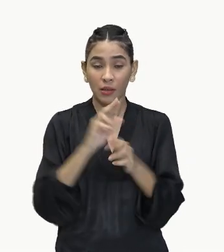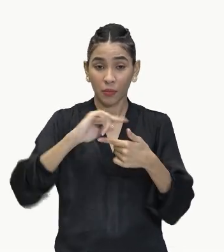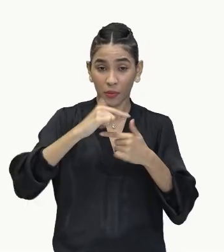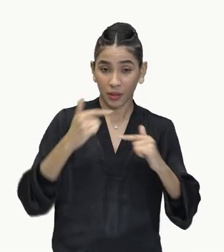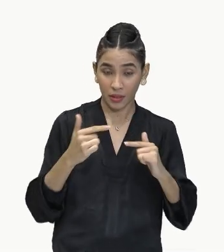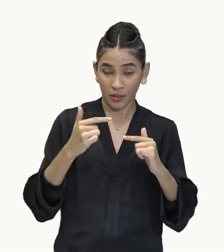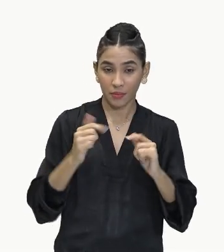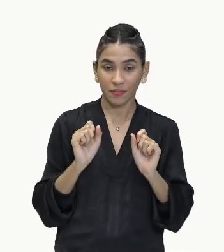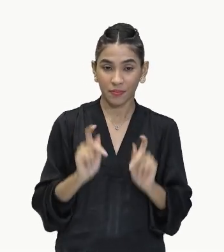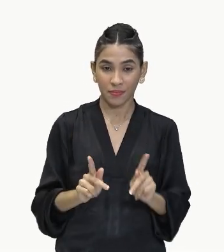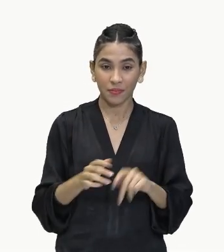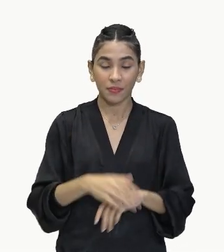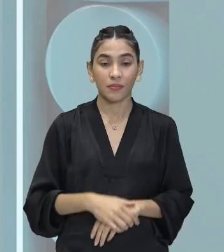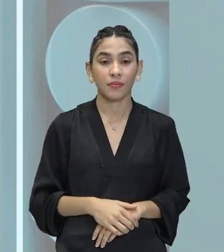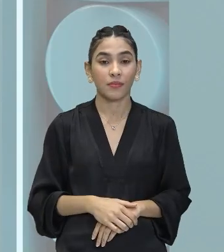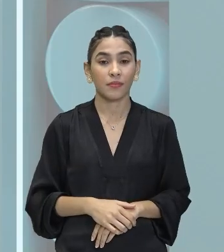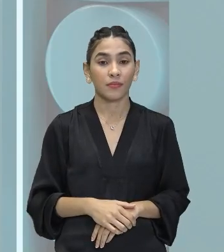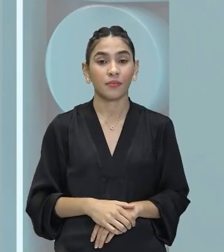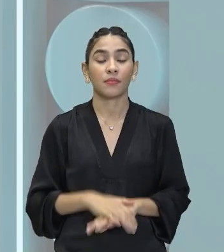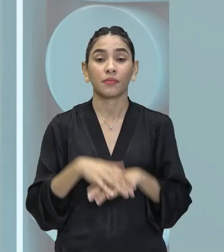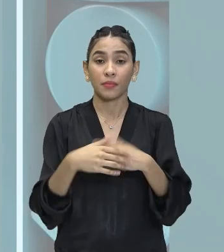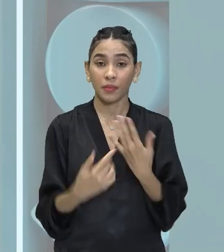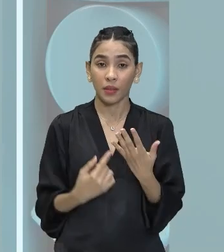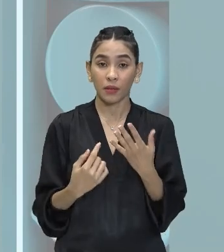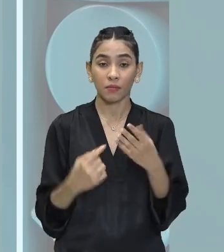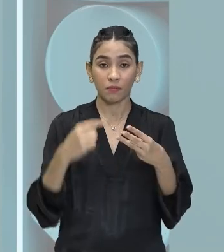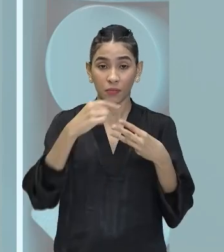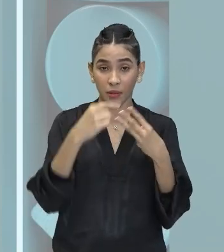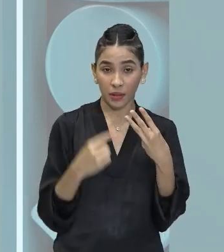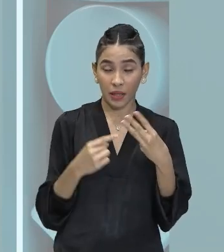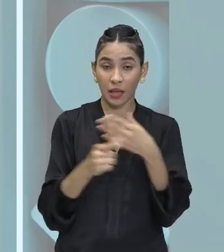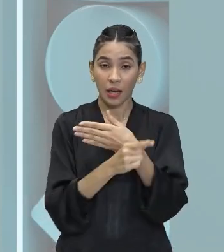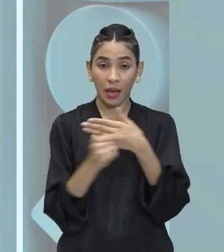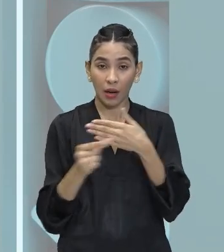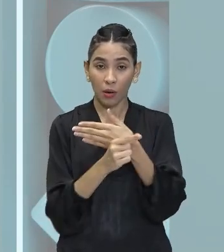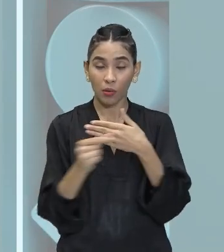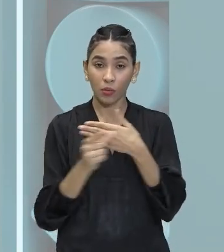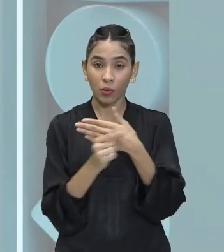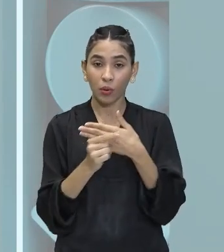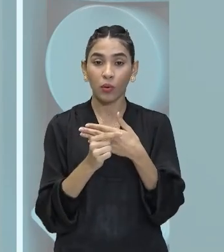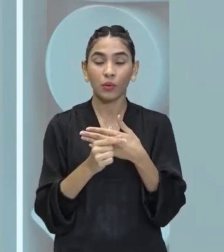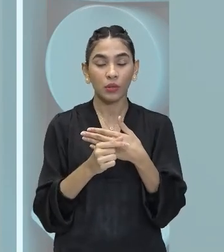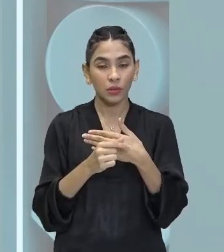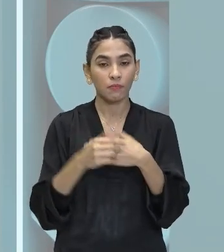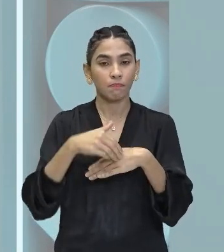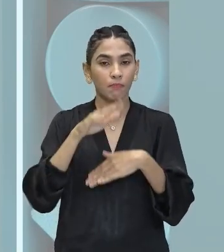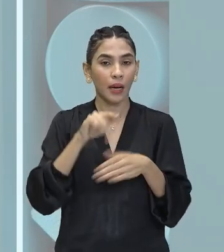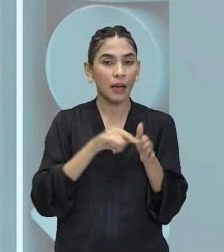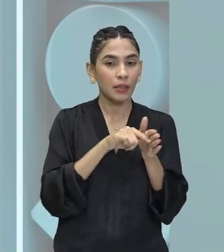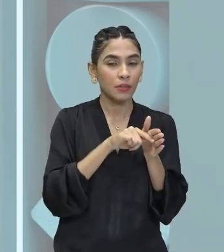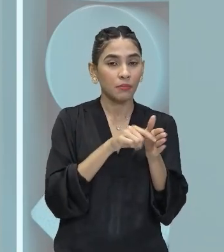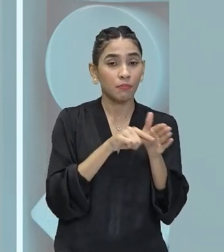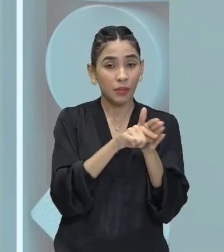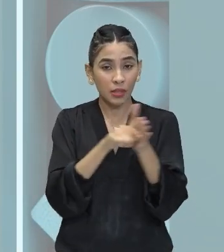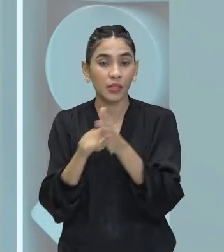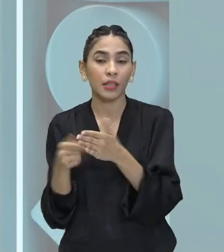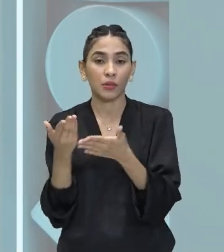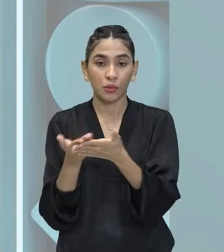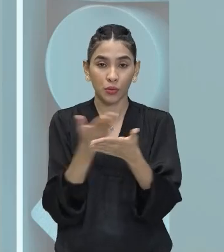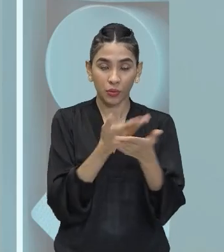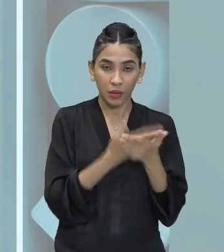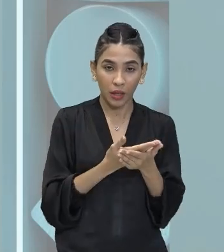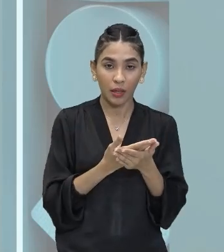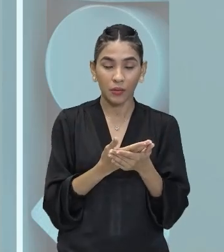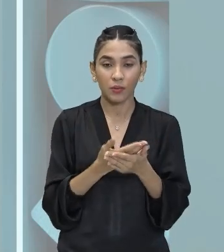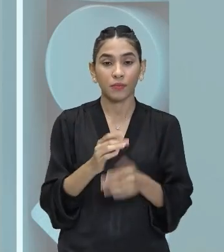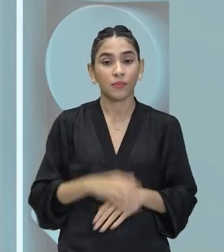modernismo, certo? E aí, então, esses 3 autores vão ser melhor explorados por nós ao longo das aulas deste módulo.